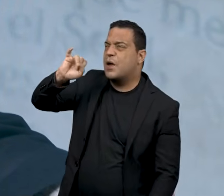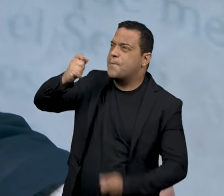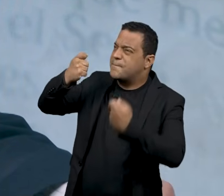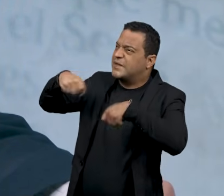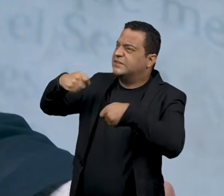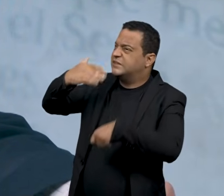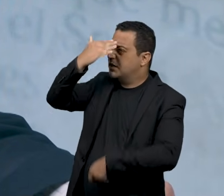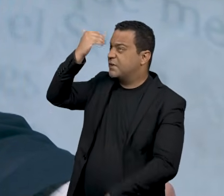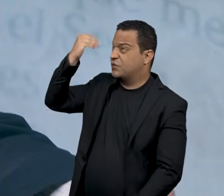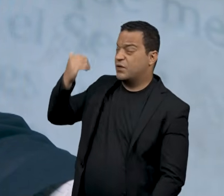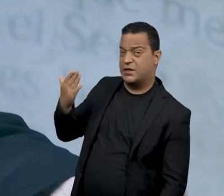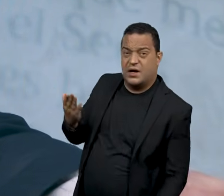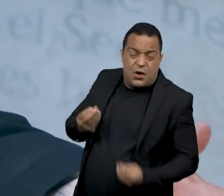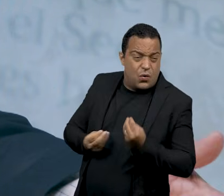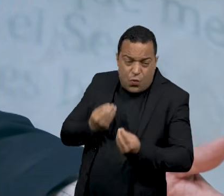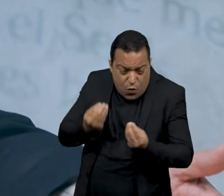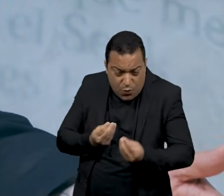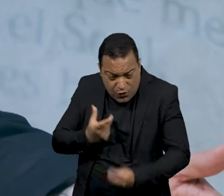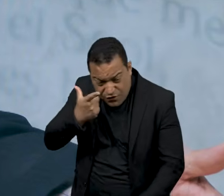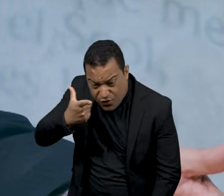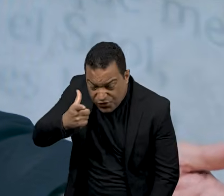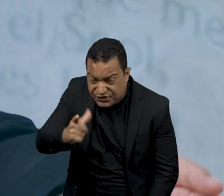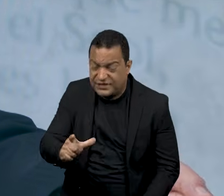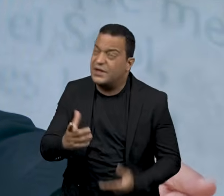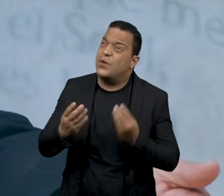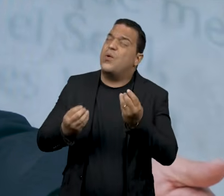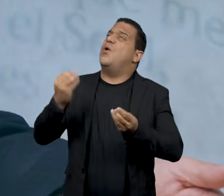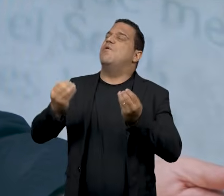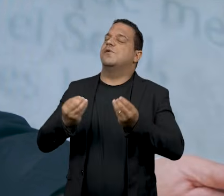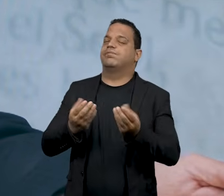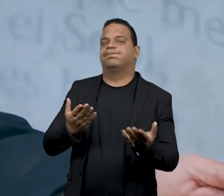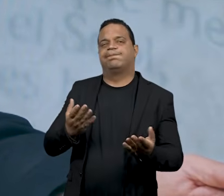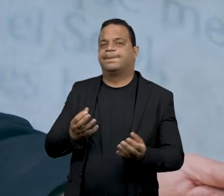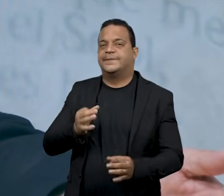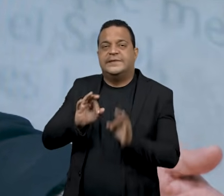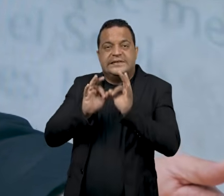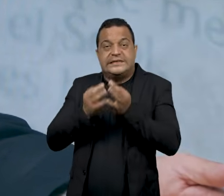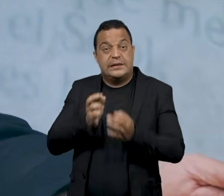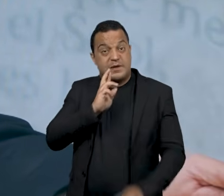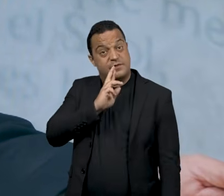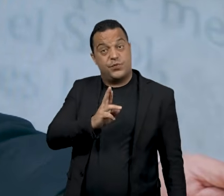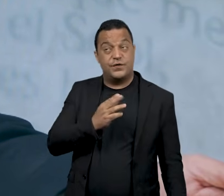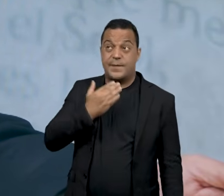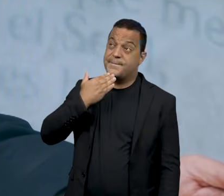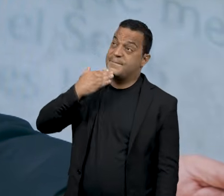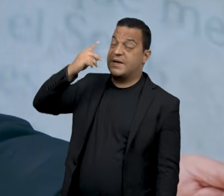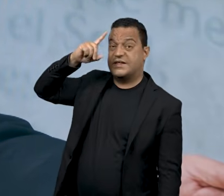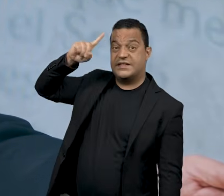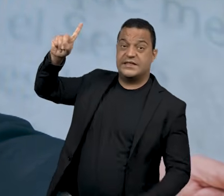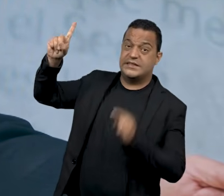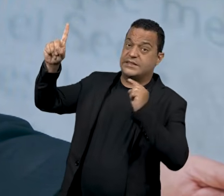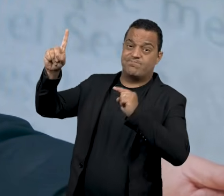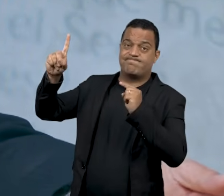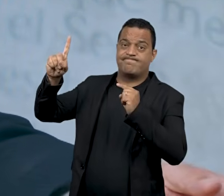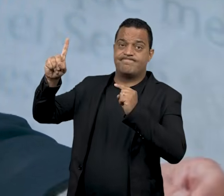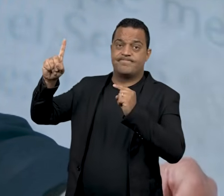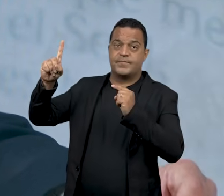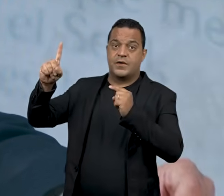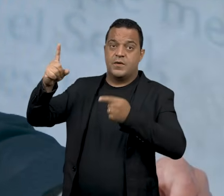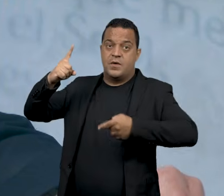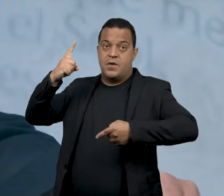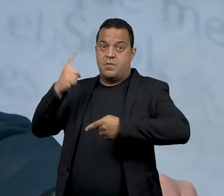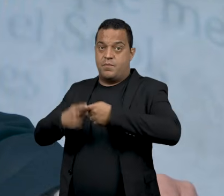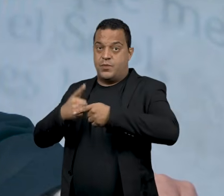isso ao Senhor. Deus, ele é o criador da sabedoria. Ela é o primeiro fruto, o primeiro dom do Espírito Santo de Deus.